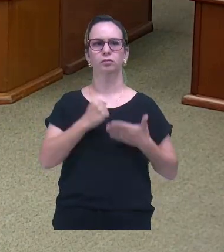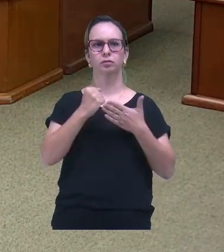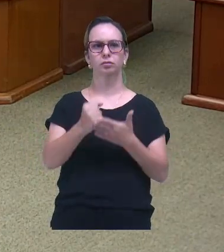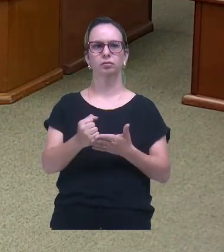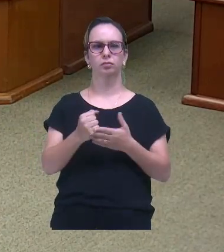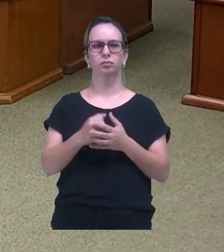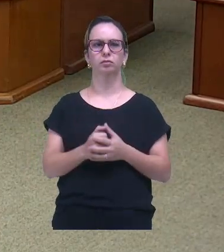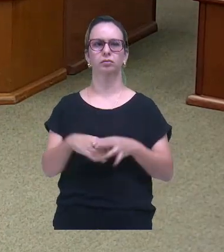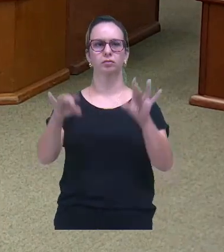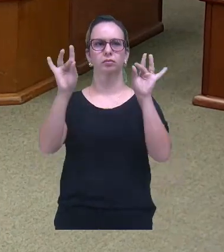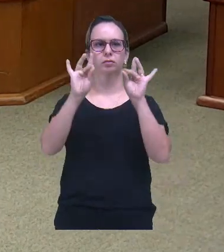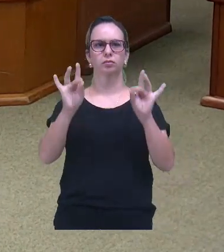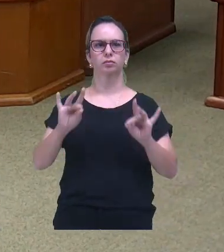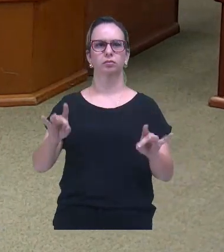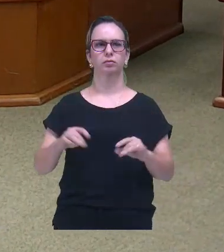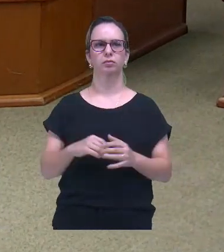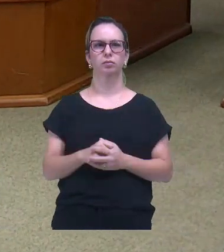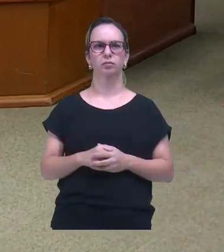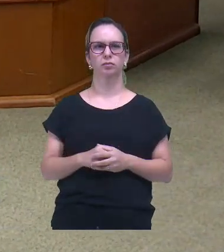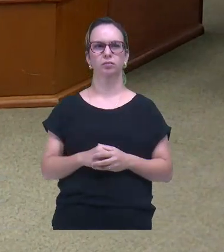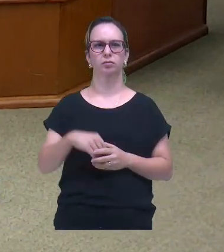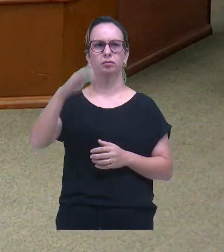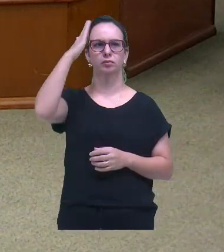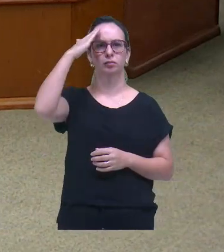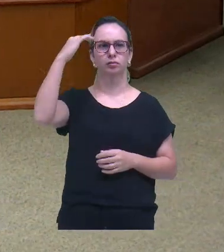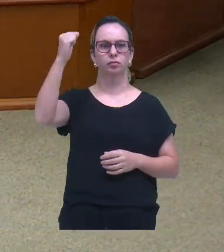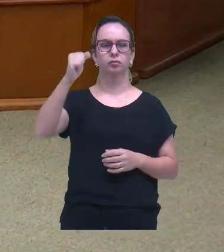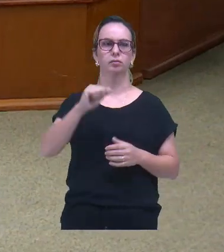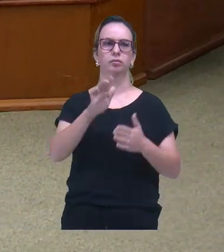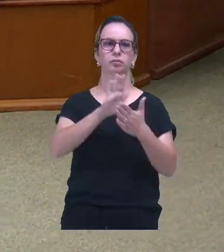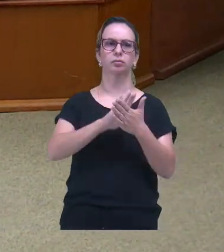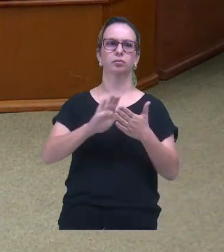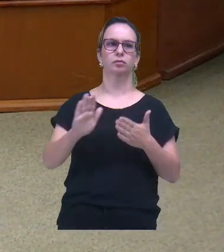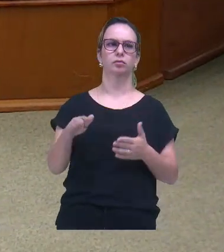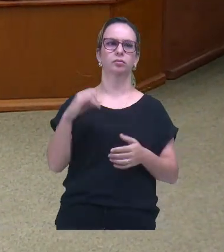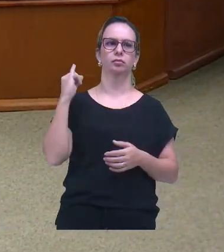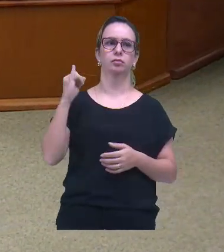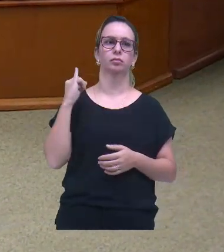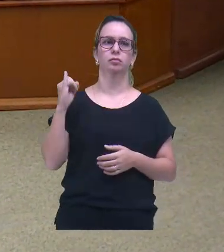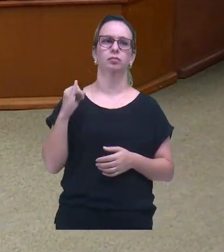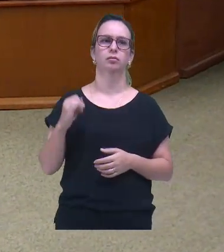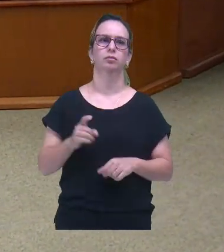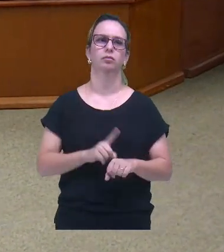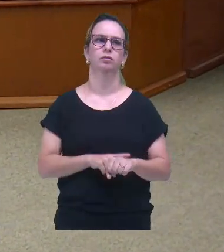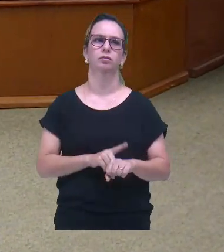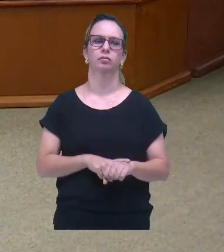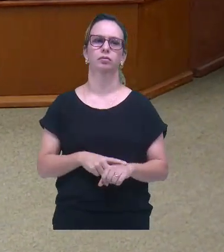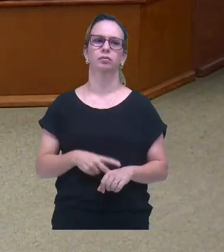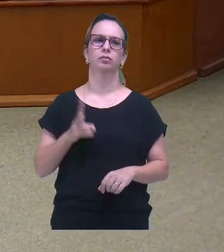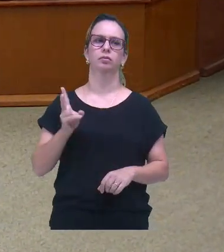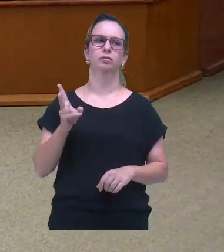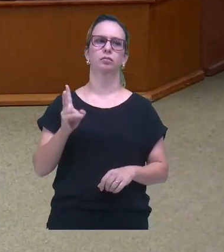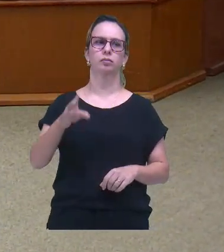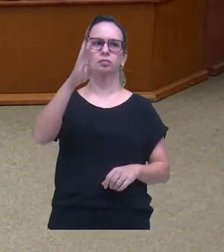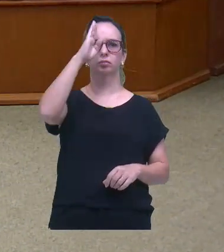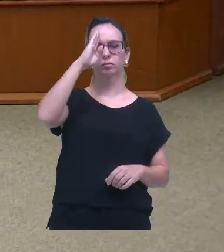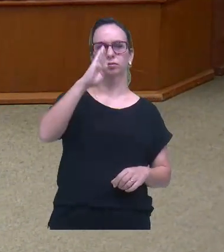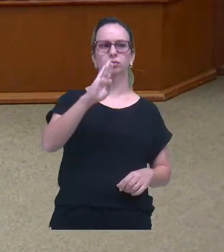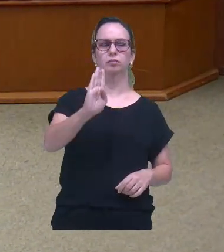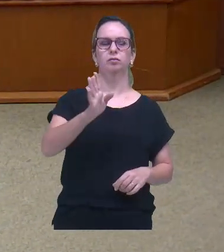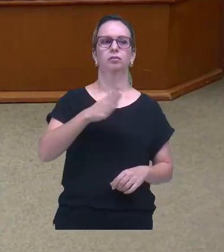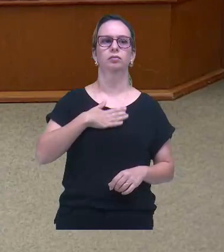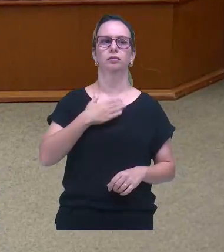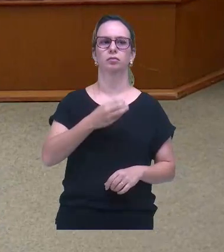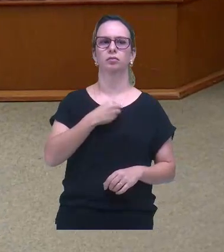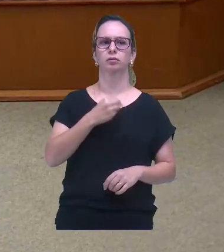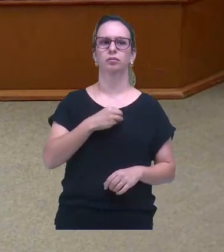simplicidade, souberam transmitir os mais valorosos momentos que sempre regeram minha vida, pelos seus exemplos